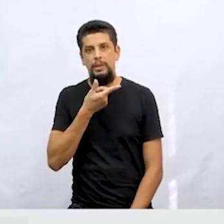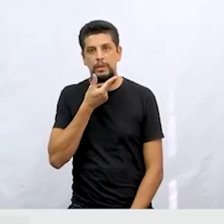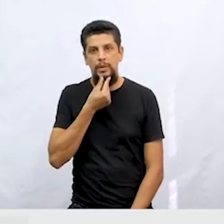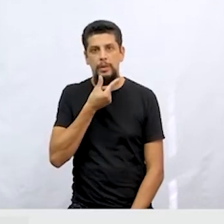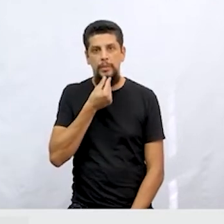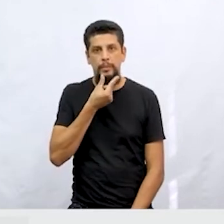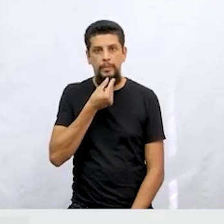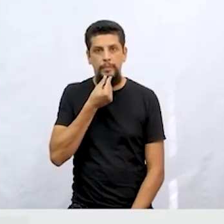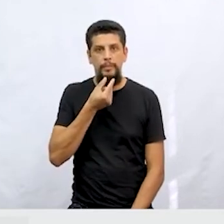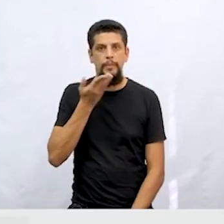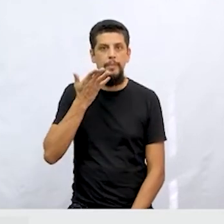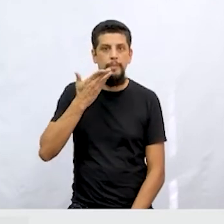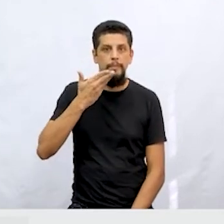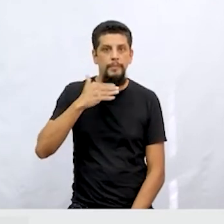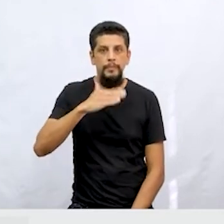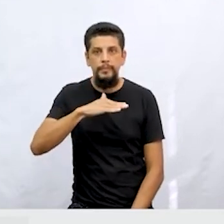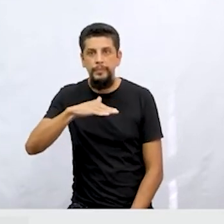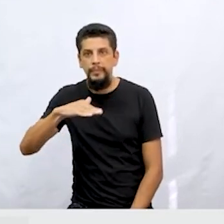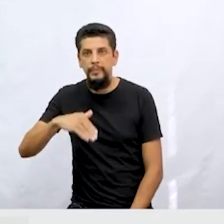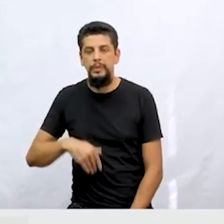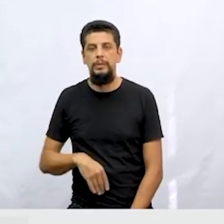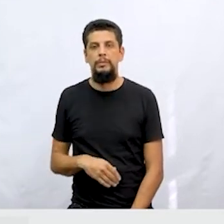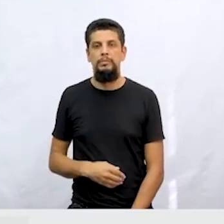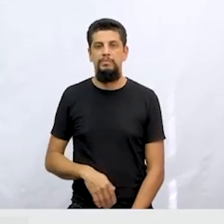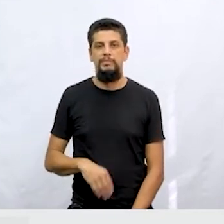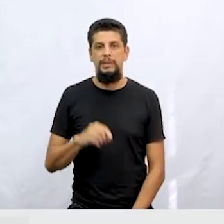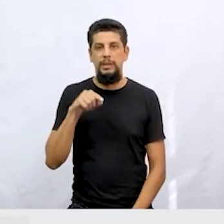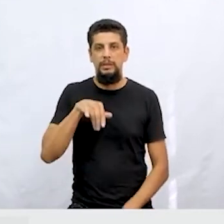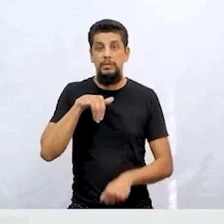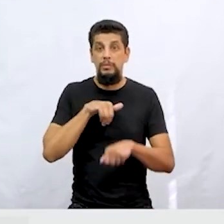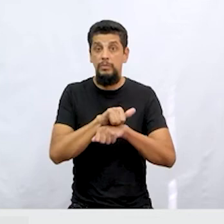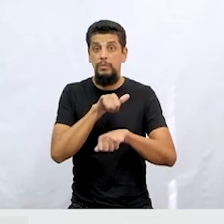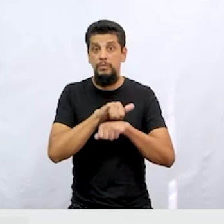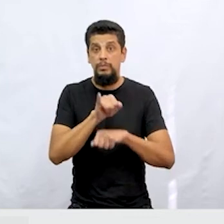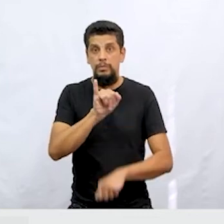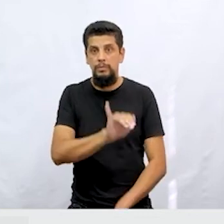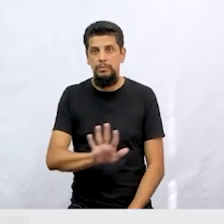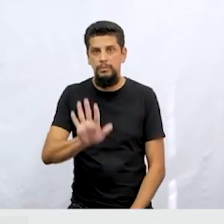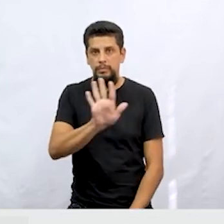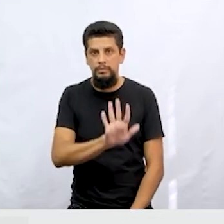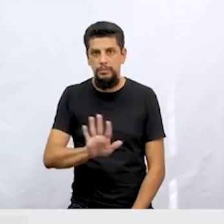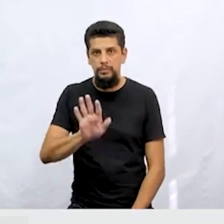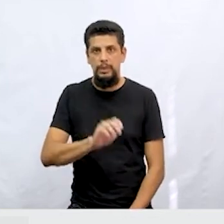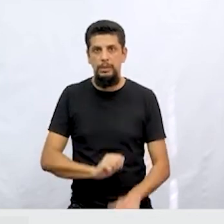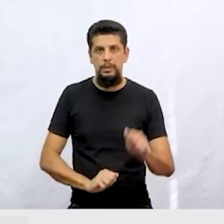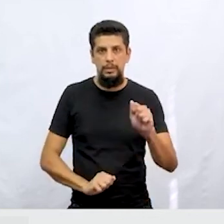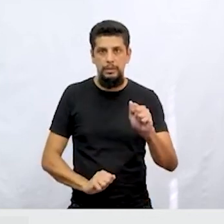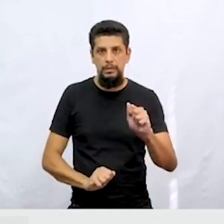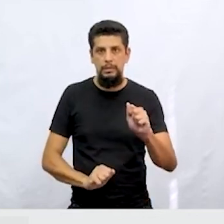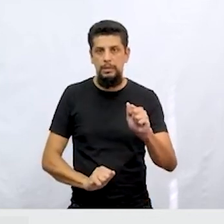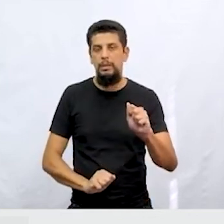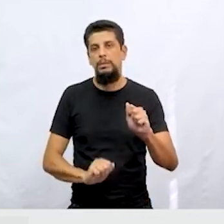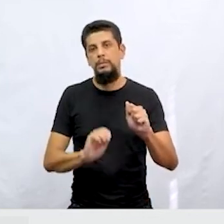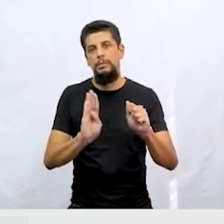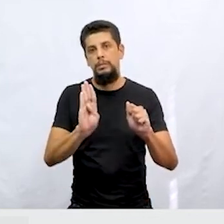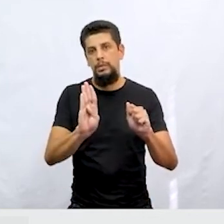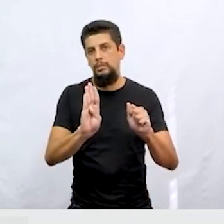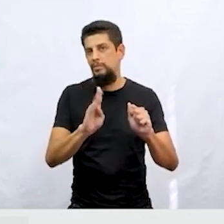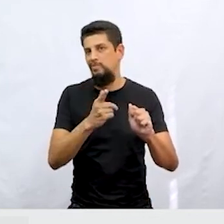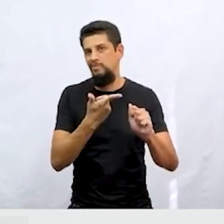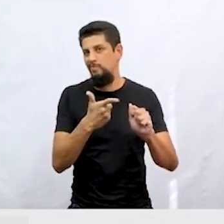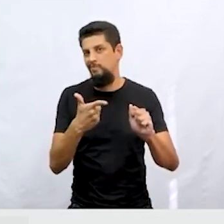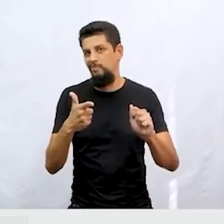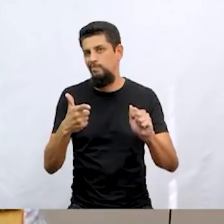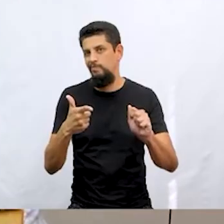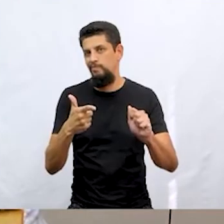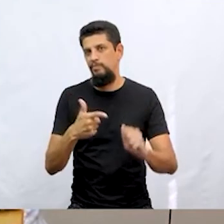Era um menino de camiseta verde que estava faltando na imagem B. Ele estava na imagem A e não